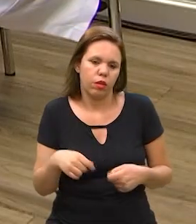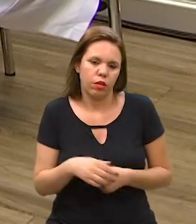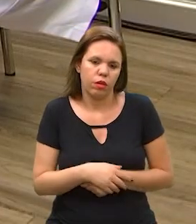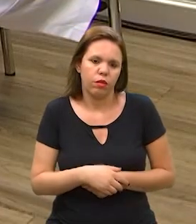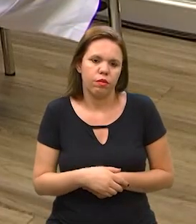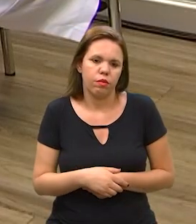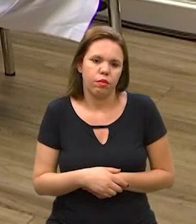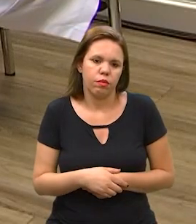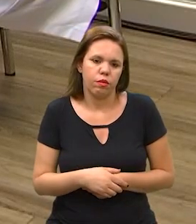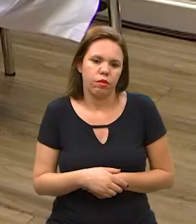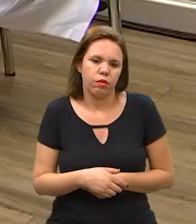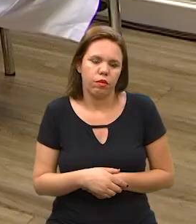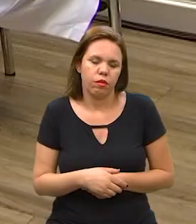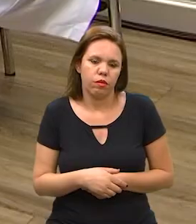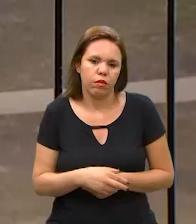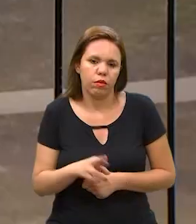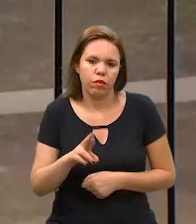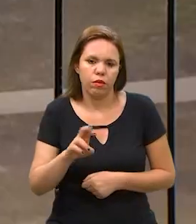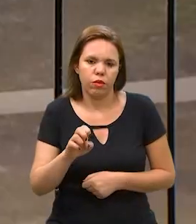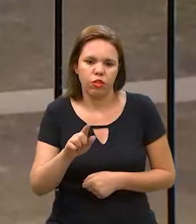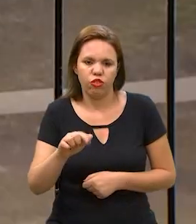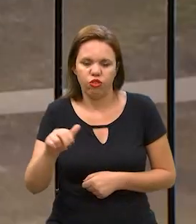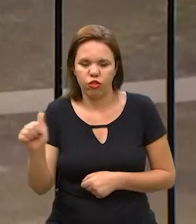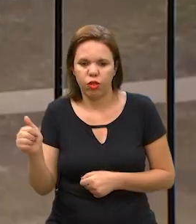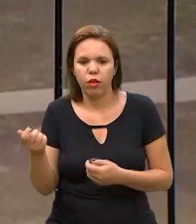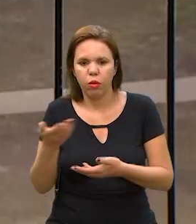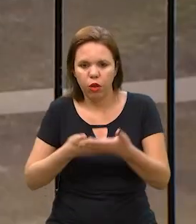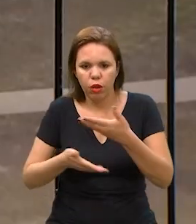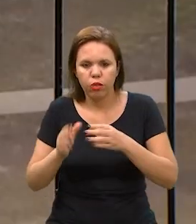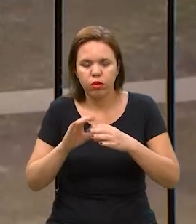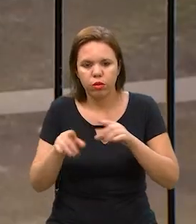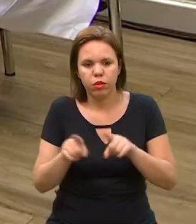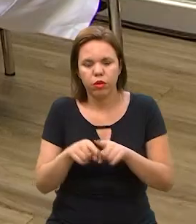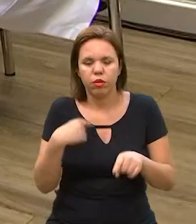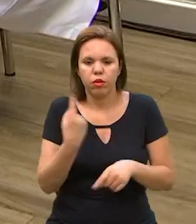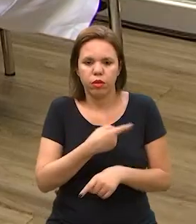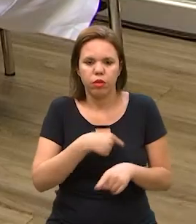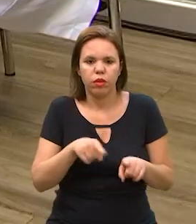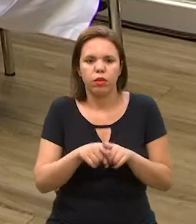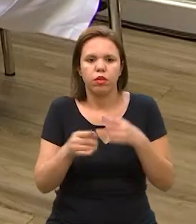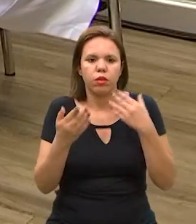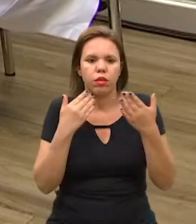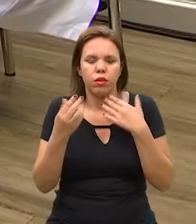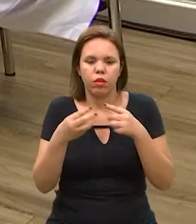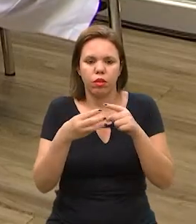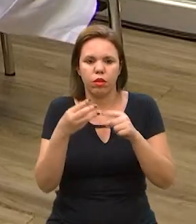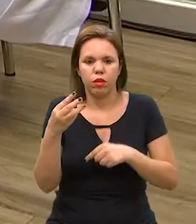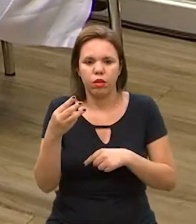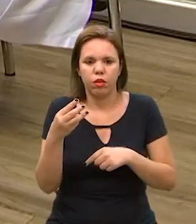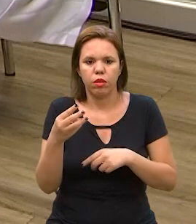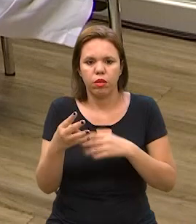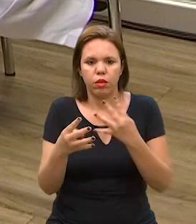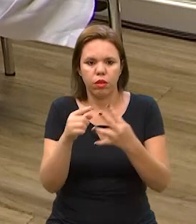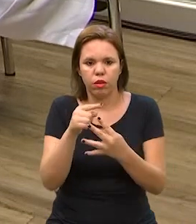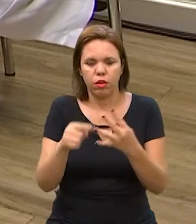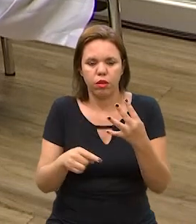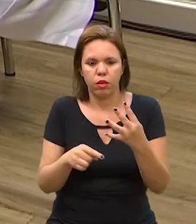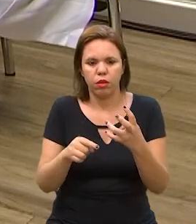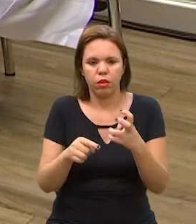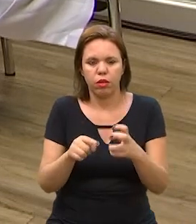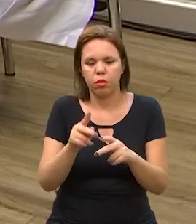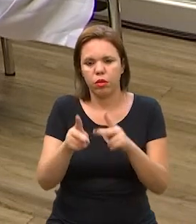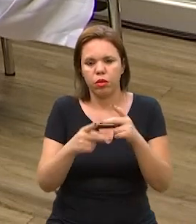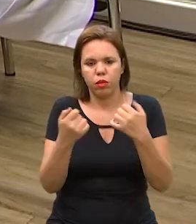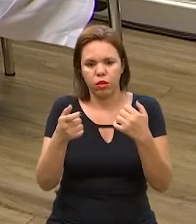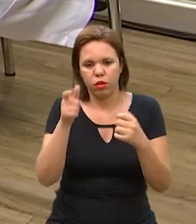que é necessário. A doutora Regina, pode interagir conosco, porque nós estamos aqui numa conversa a 3, na verdade a 4